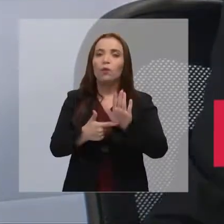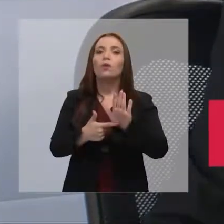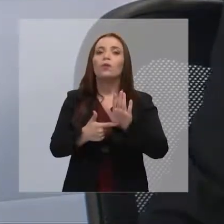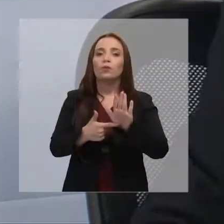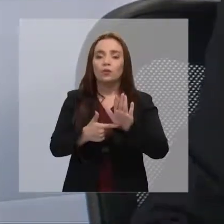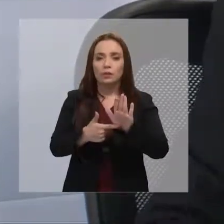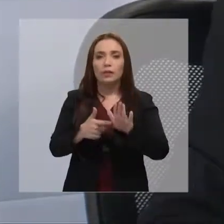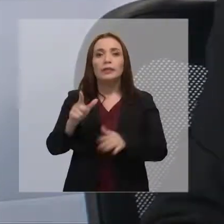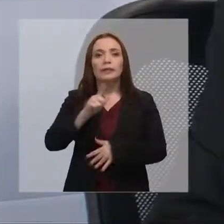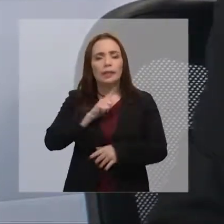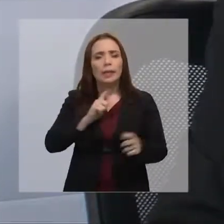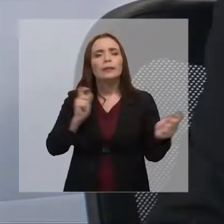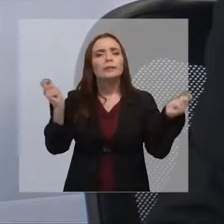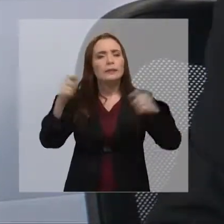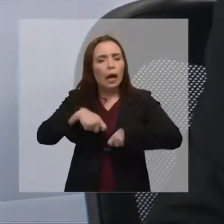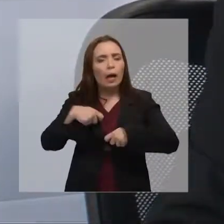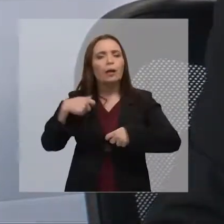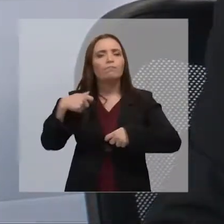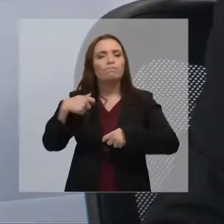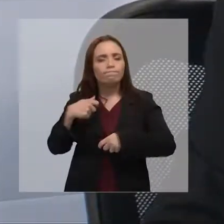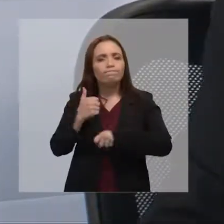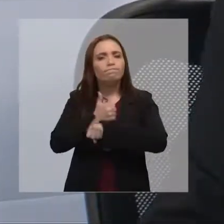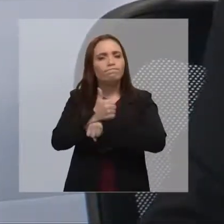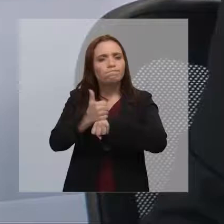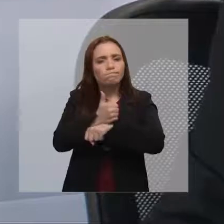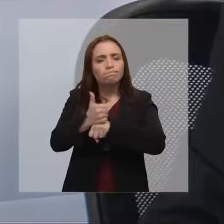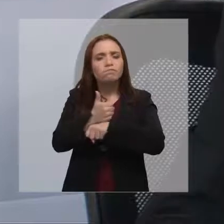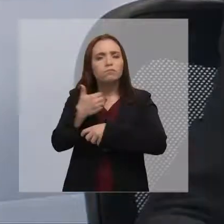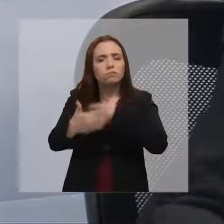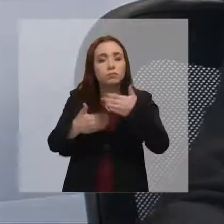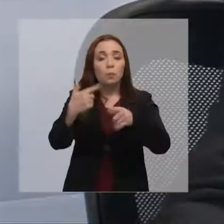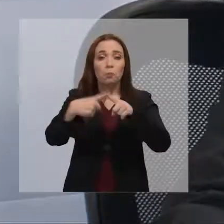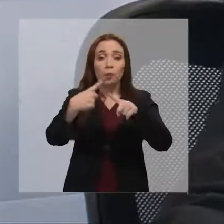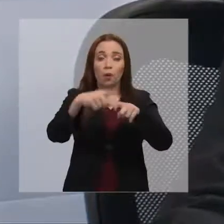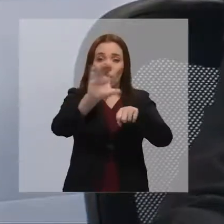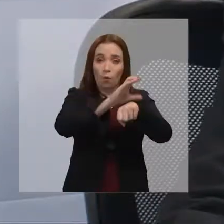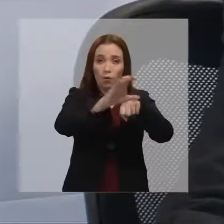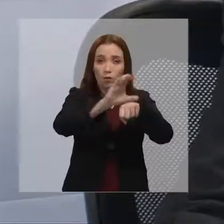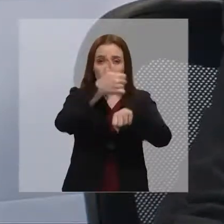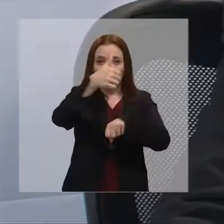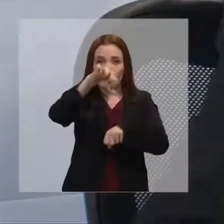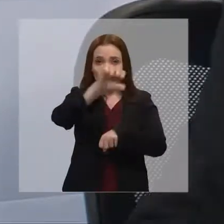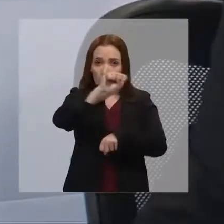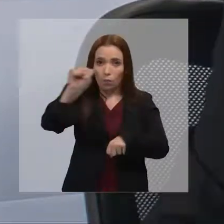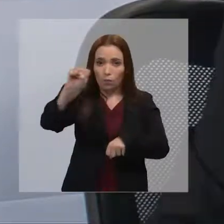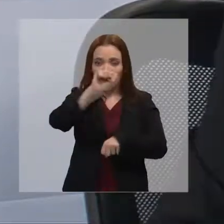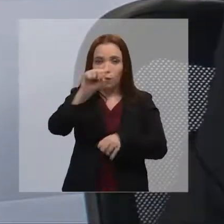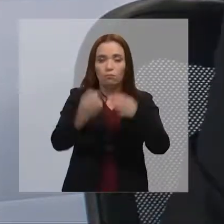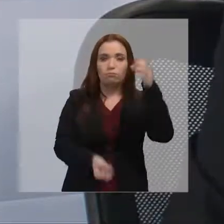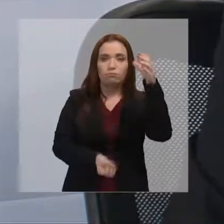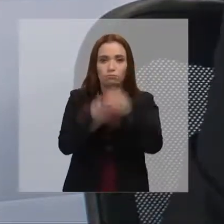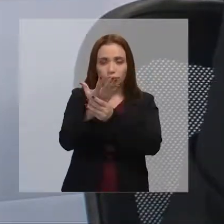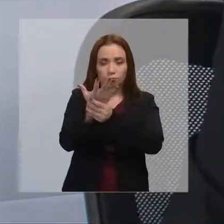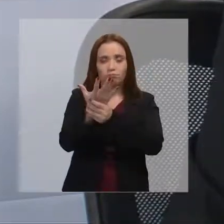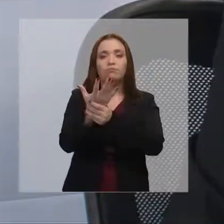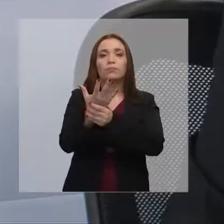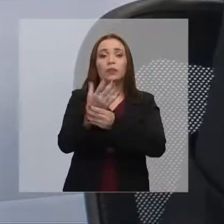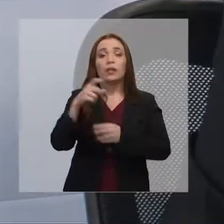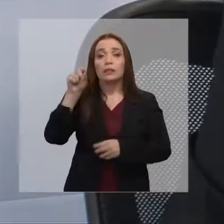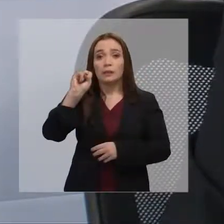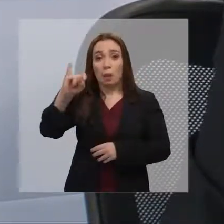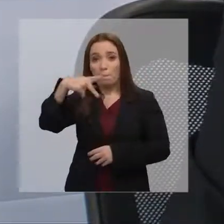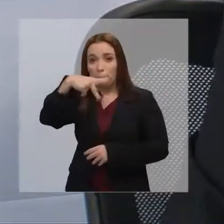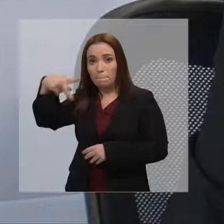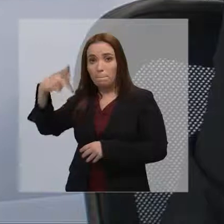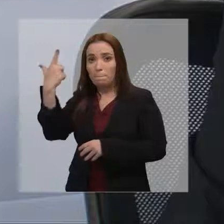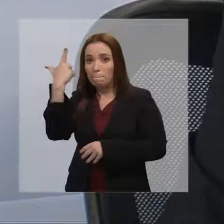que ainda tem força de sobrevivência. Esse modelo saiu de dentro da Constituição de 88, onde o presidente, para conseguir